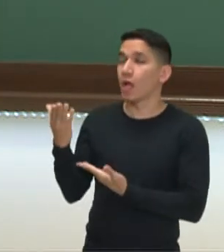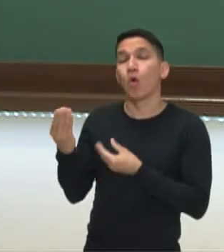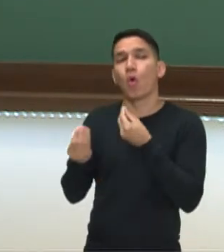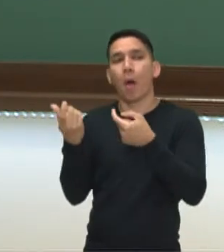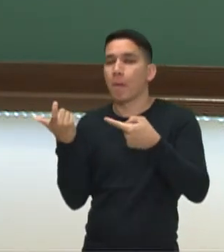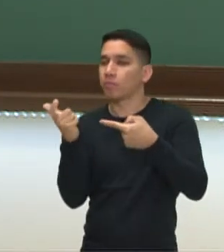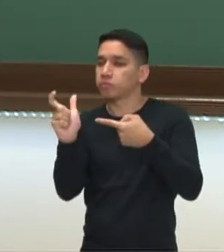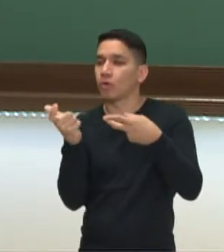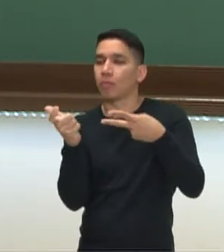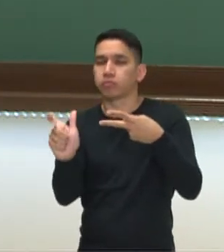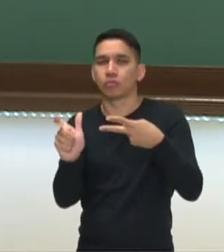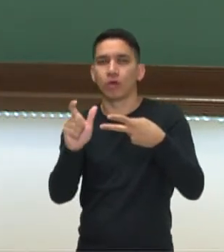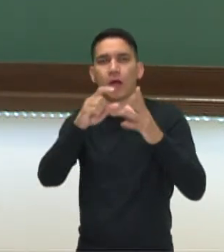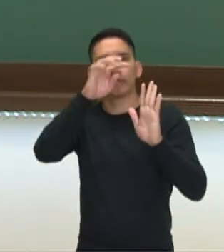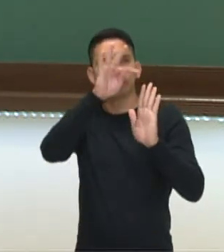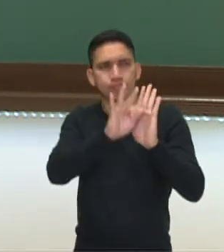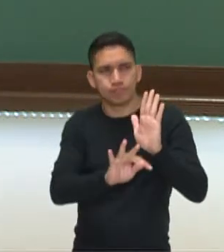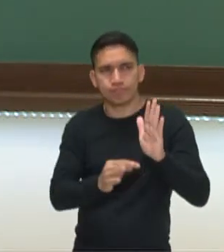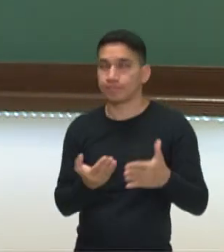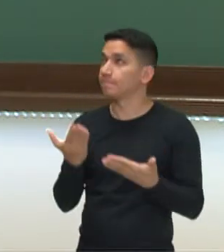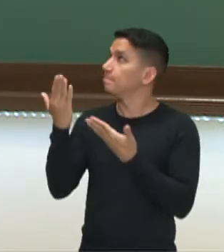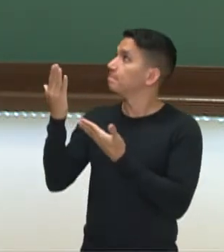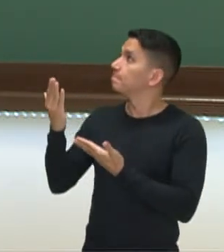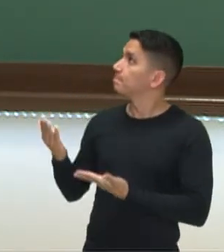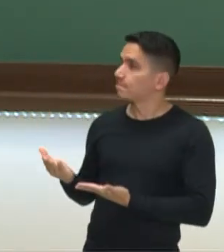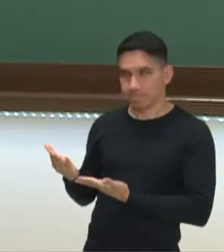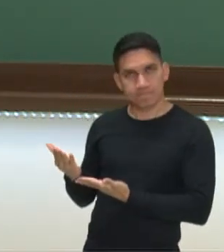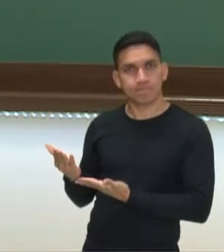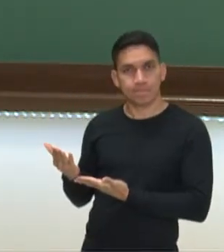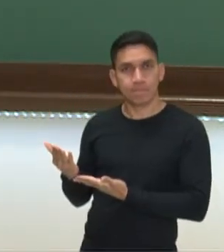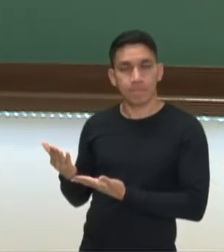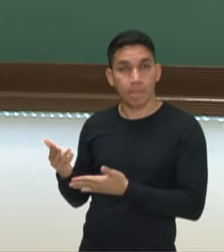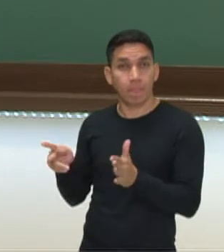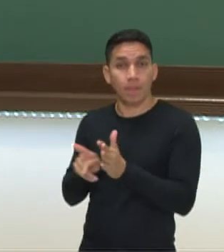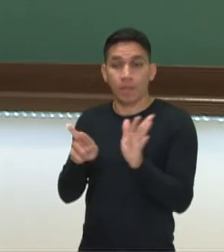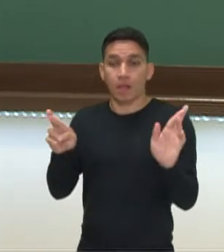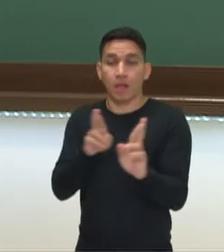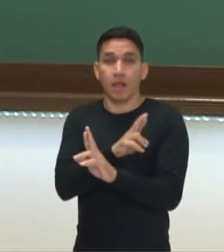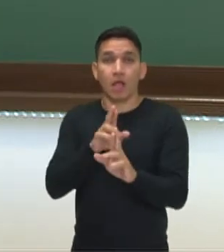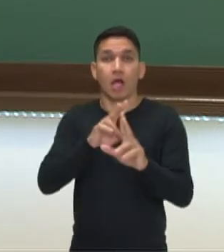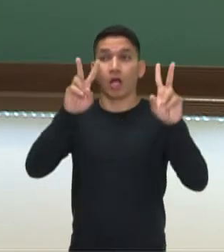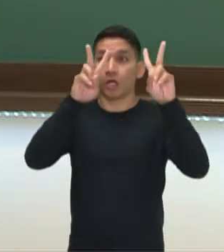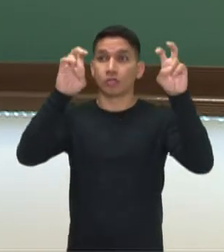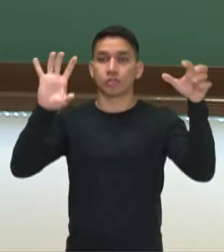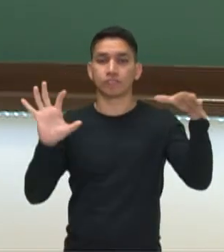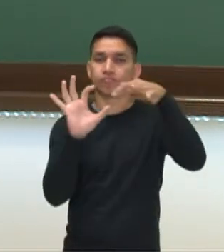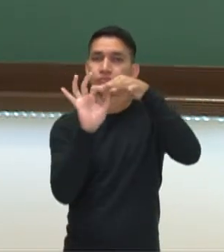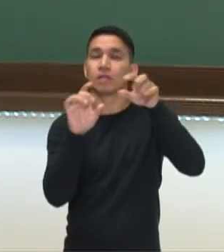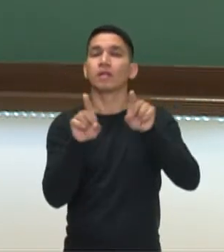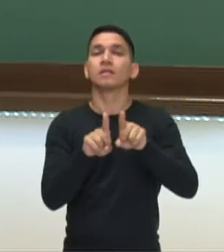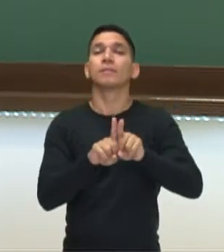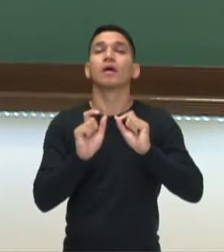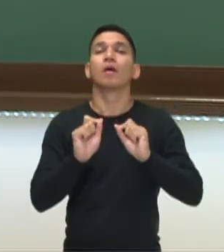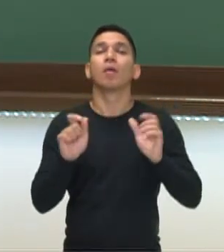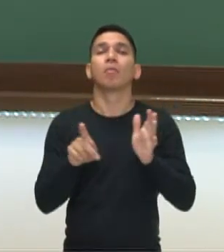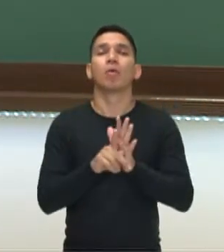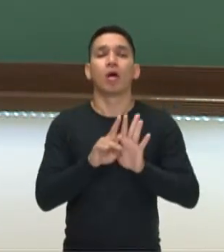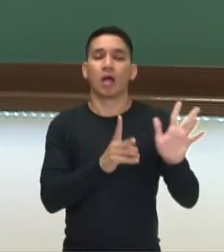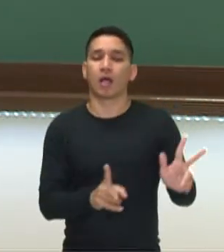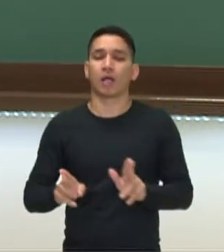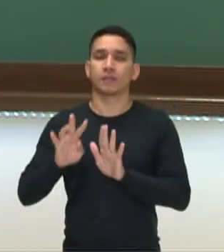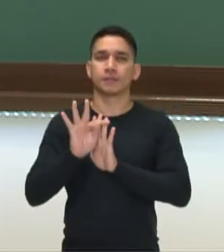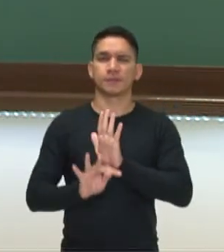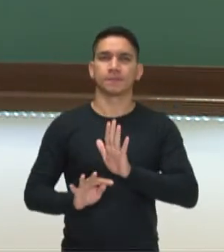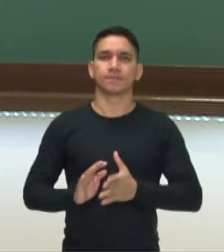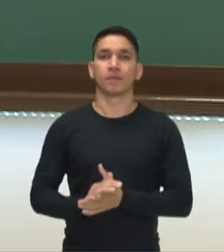completar, então, o enunciado aí, tanto relacionado ao título, quanto relacionado ao fragmento do texto